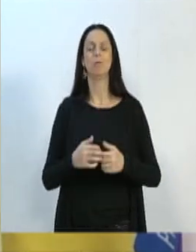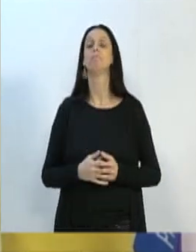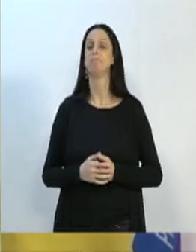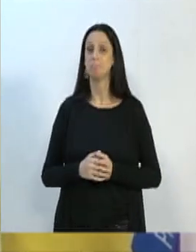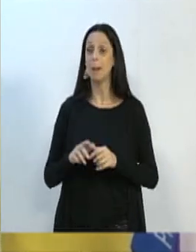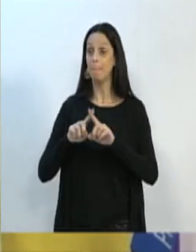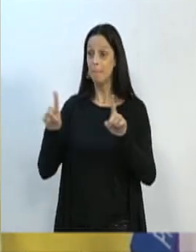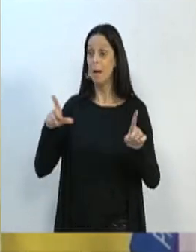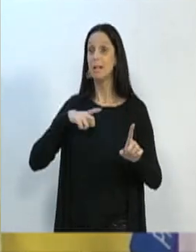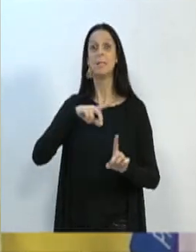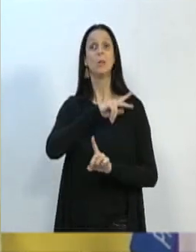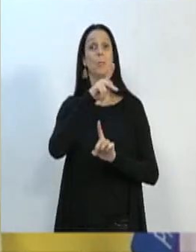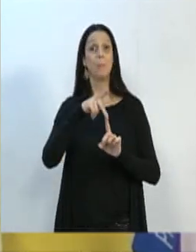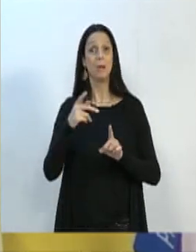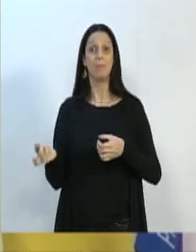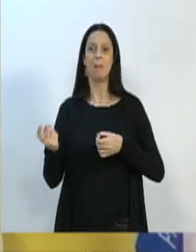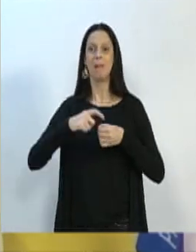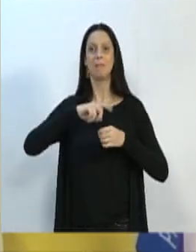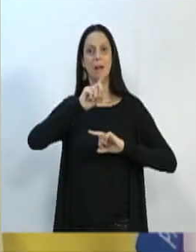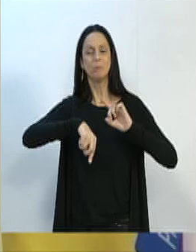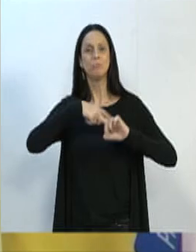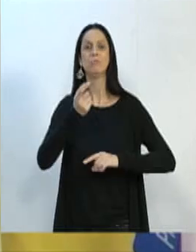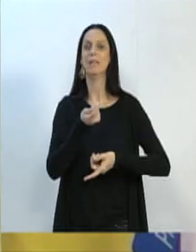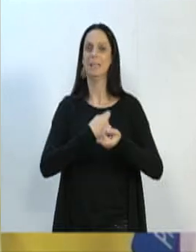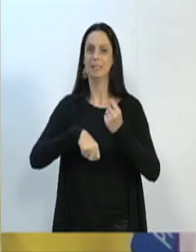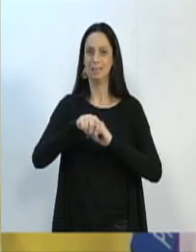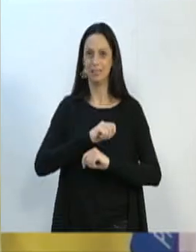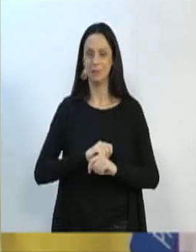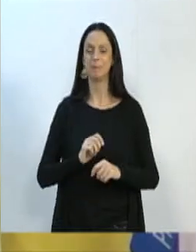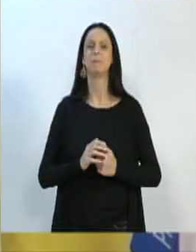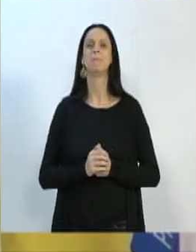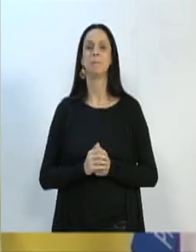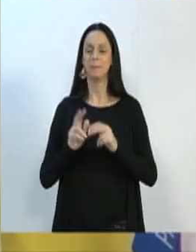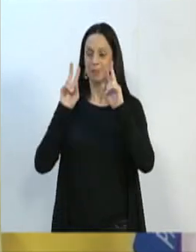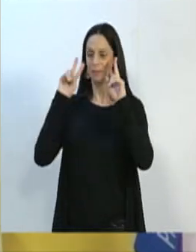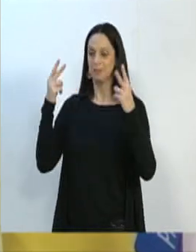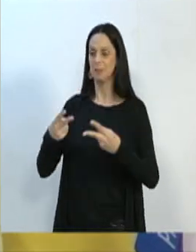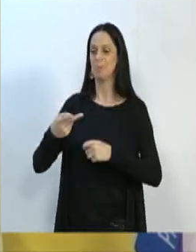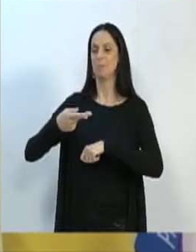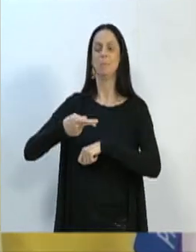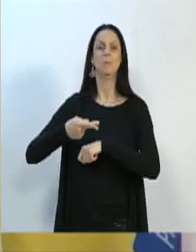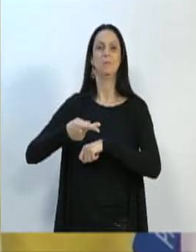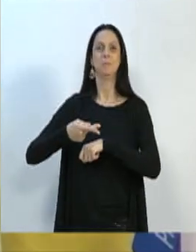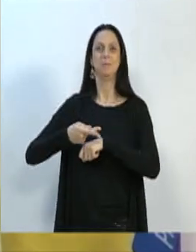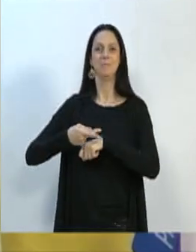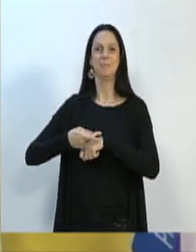do plano de retomada Econômica reconhecido estadualmente pelo Sebrae muito obrigado por preço